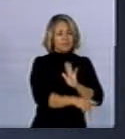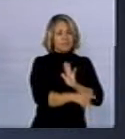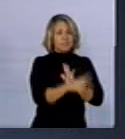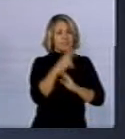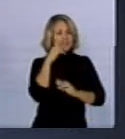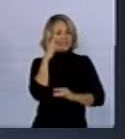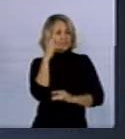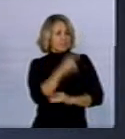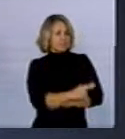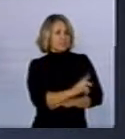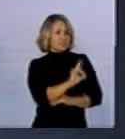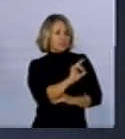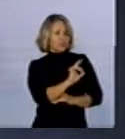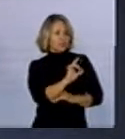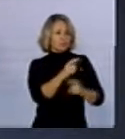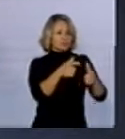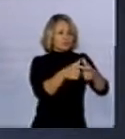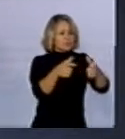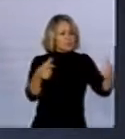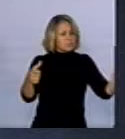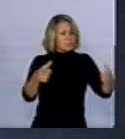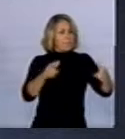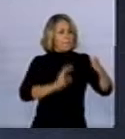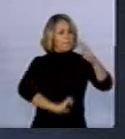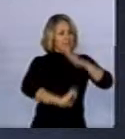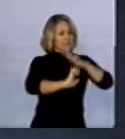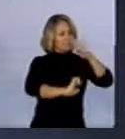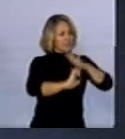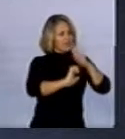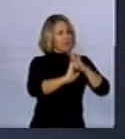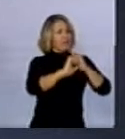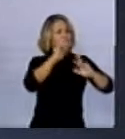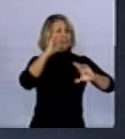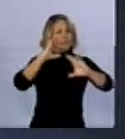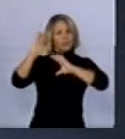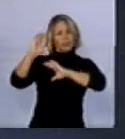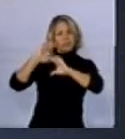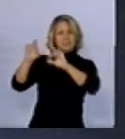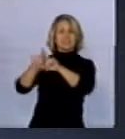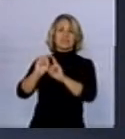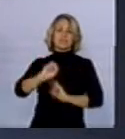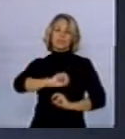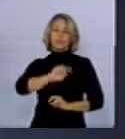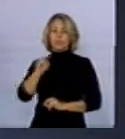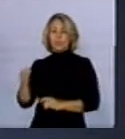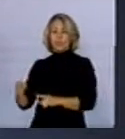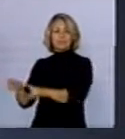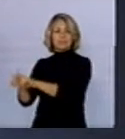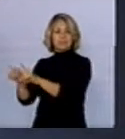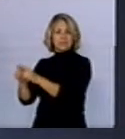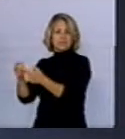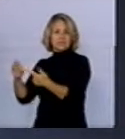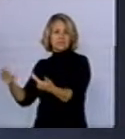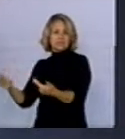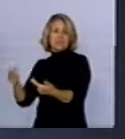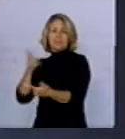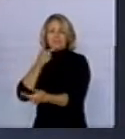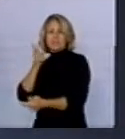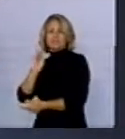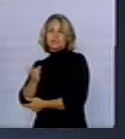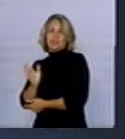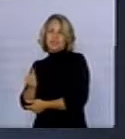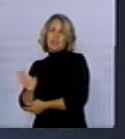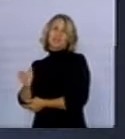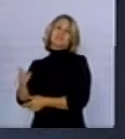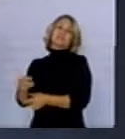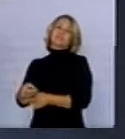âmbito das grandes programadoras ou das grandes empresas de telecomunicações, seja também, isso foi ouvido repetidas vezes, na